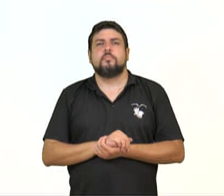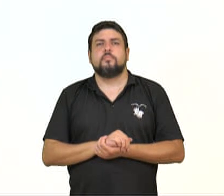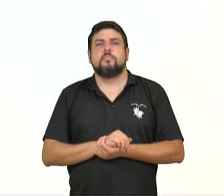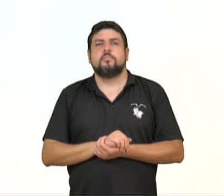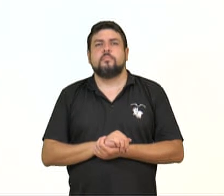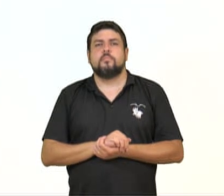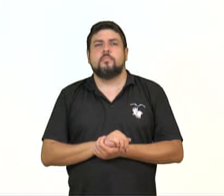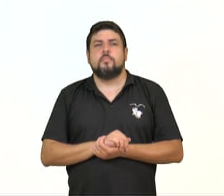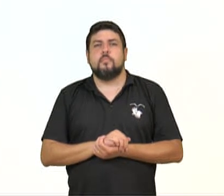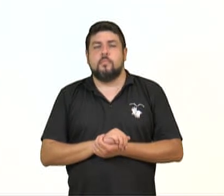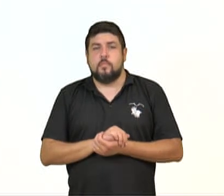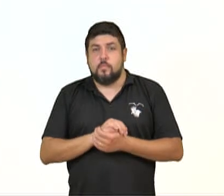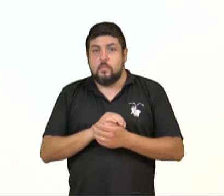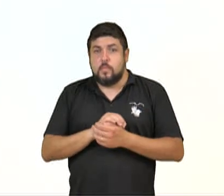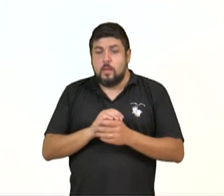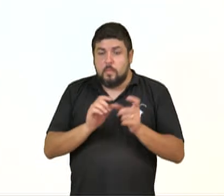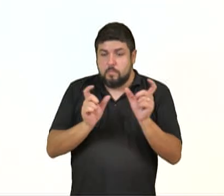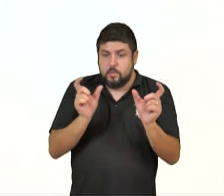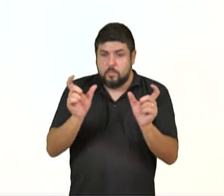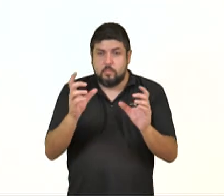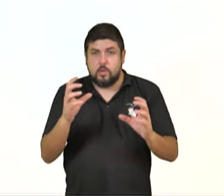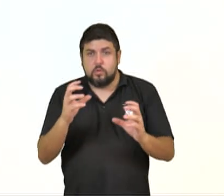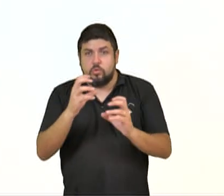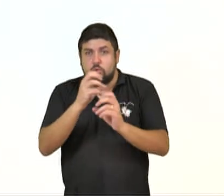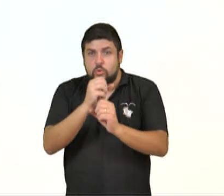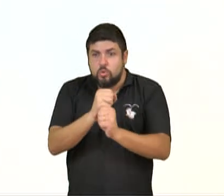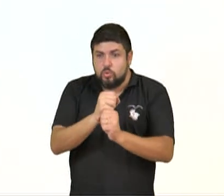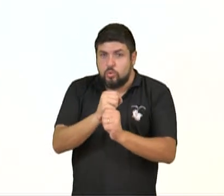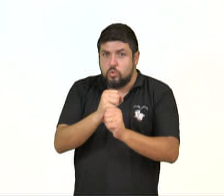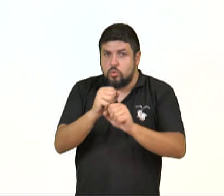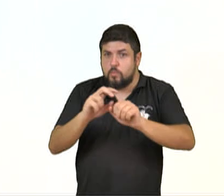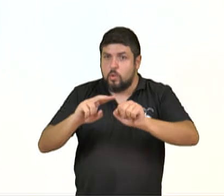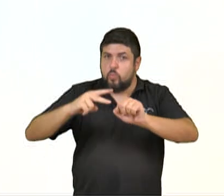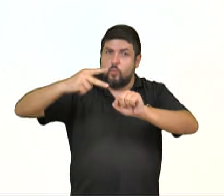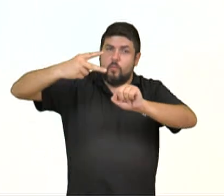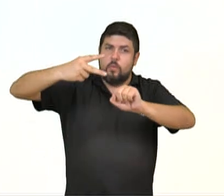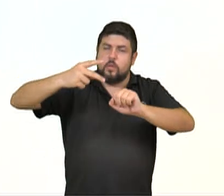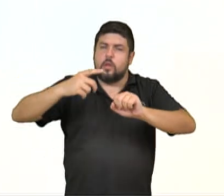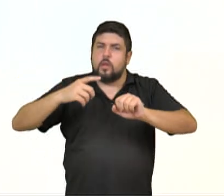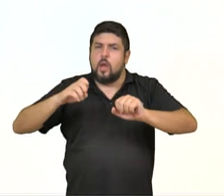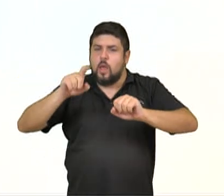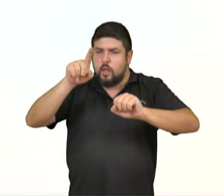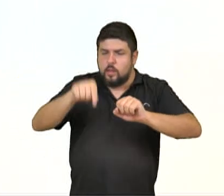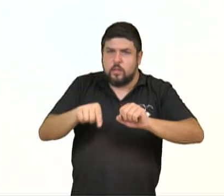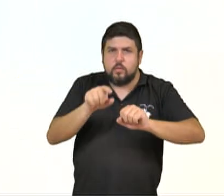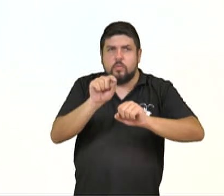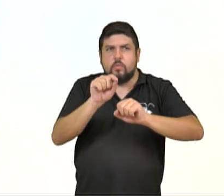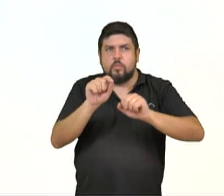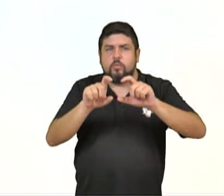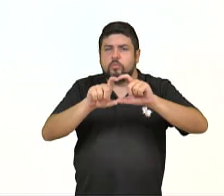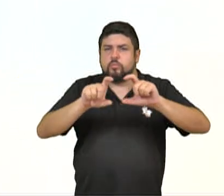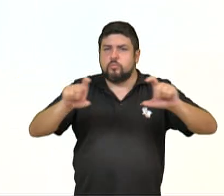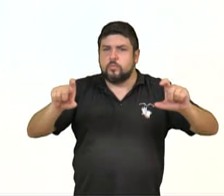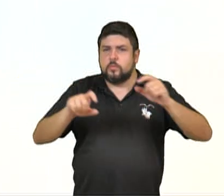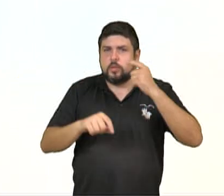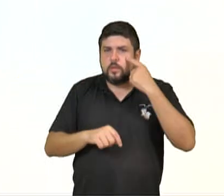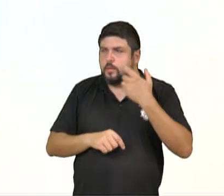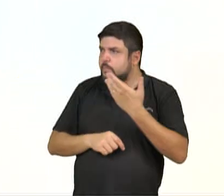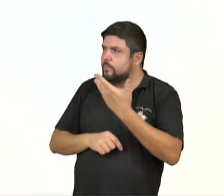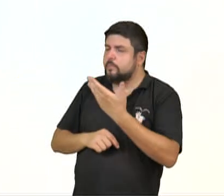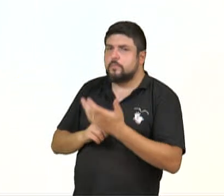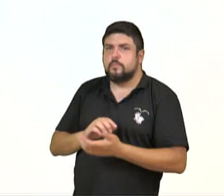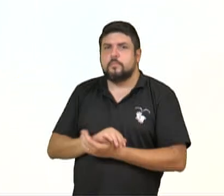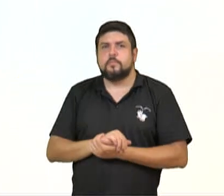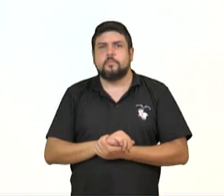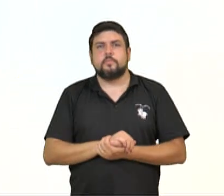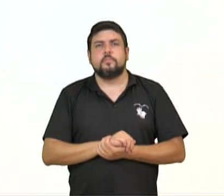quadrado de uma soma de dois termos é um produto notável, ok? Tem mais alguns. Que representa essa expressão aqui, ó. Quadrado da soma de